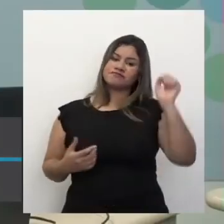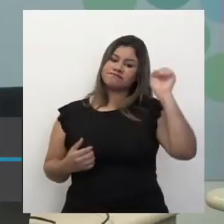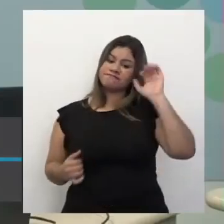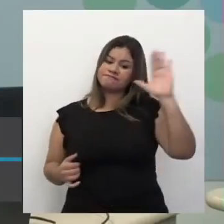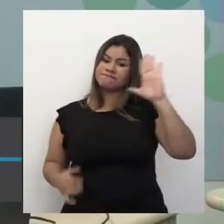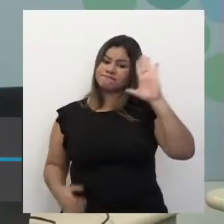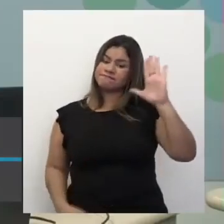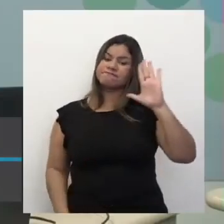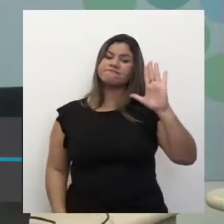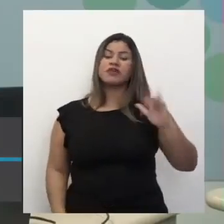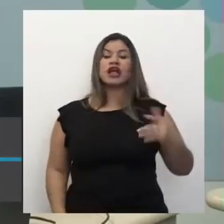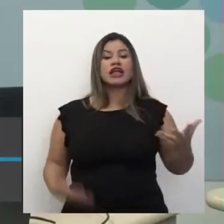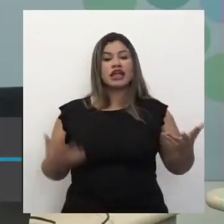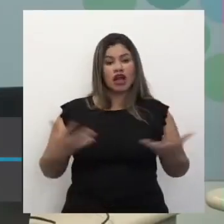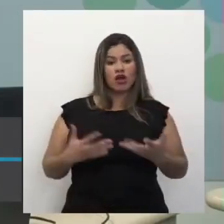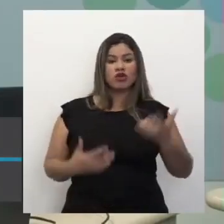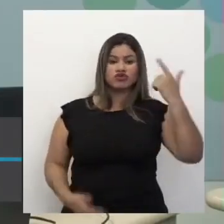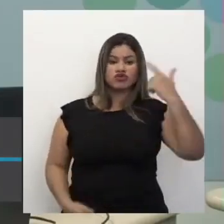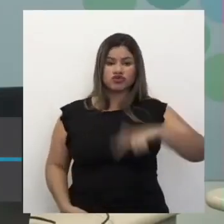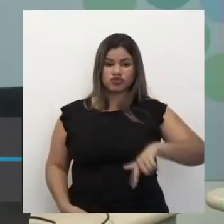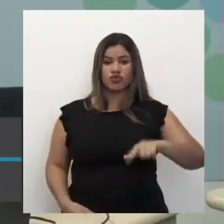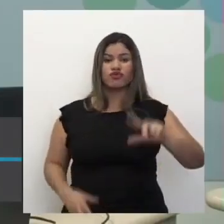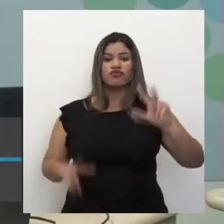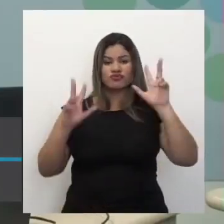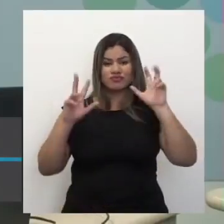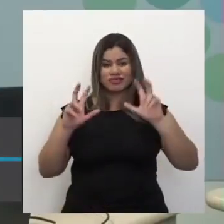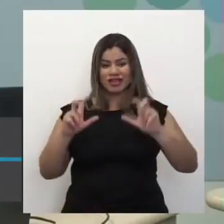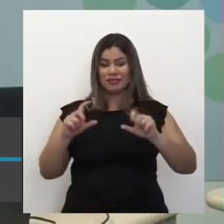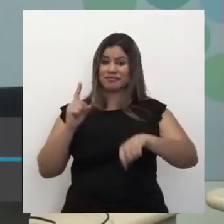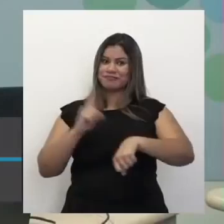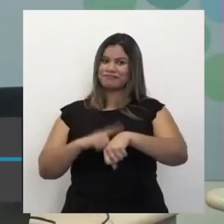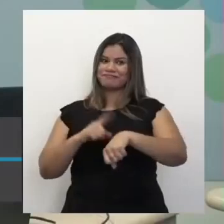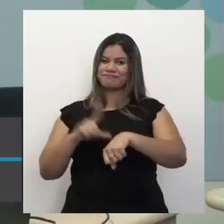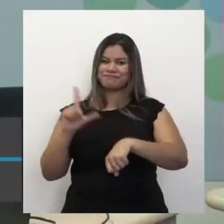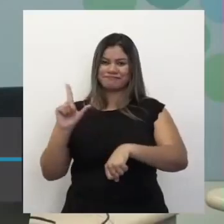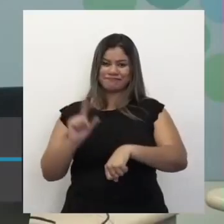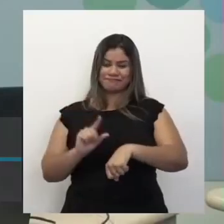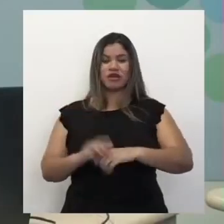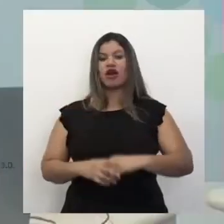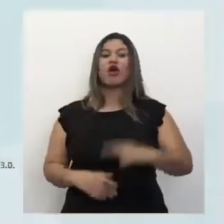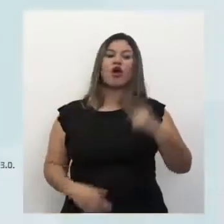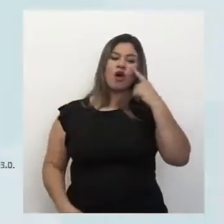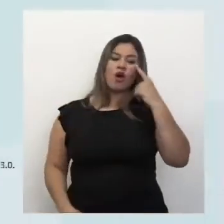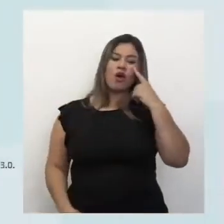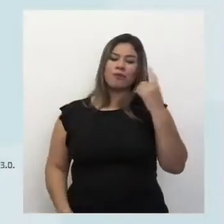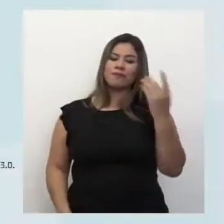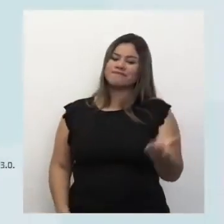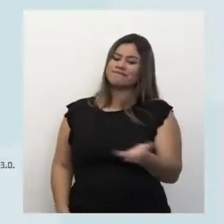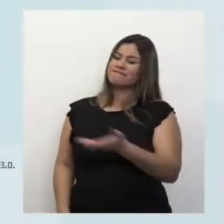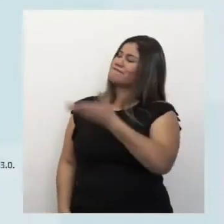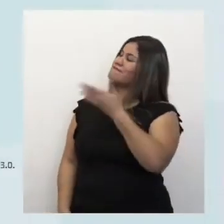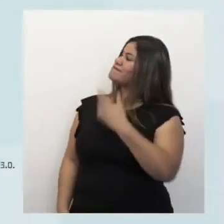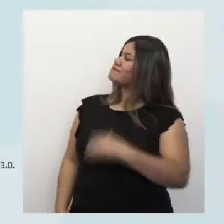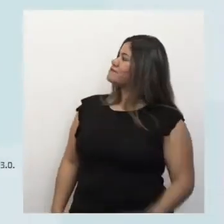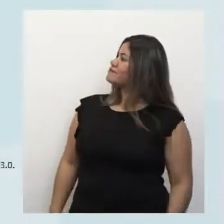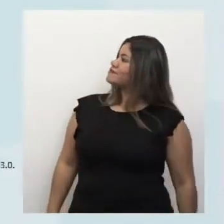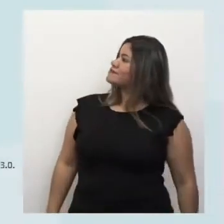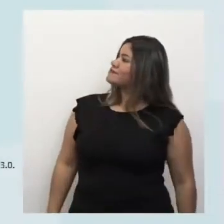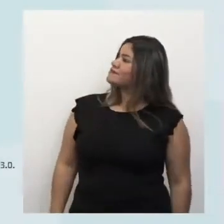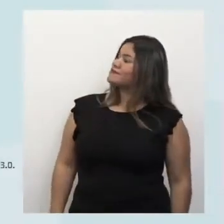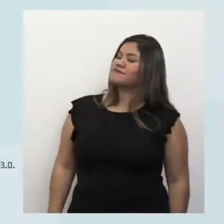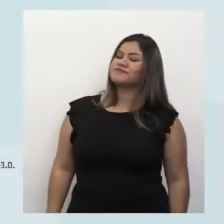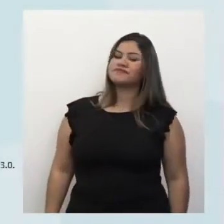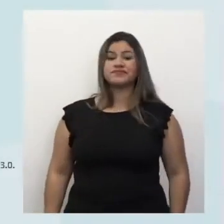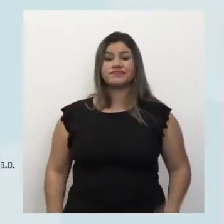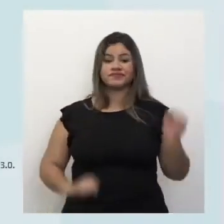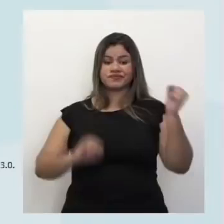reflexão, tá? E agora a gente vai partir para um outro assunto, que senão não vai dar tempo, gente. Olha só que bonitinha aí. Essa aí, então, é a usina